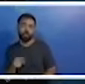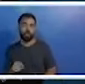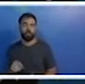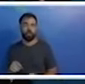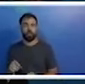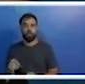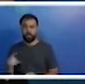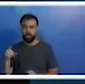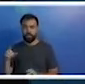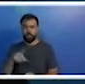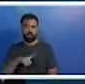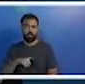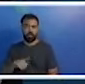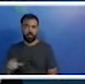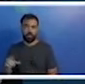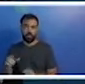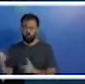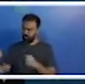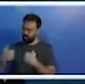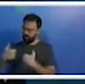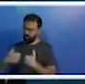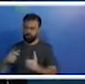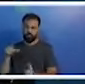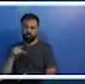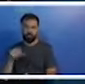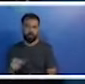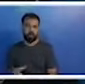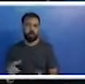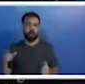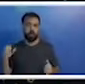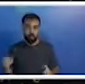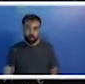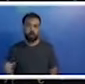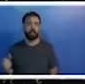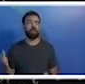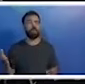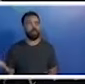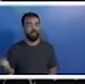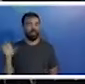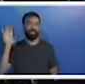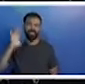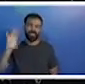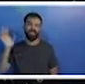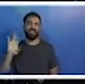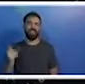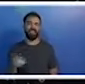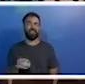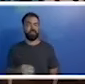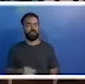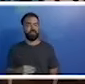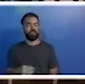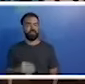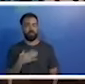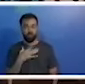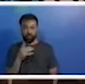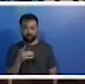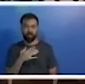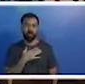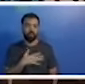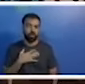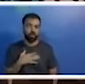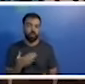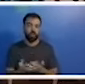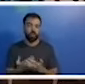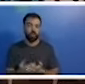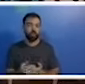é se comunicar não importa a língua na verdade e por aqui o me despeço eu espero que vocês tenham gostado da aula nós